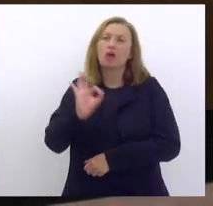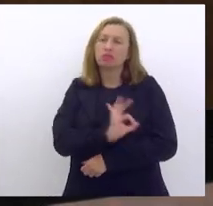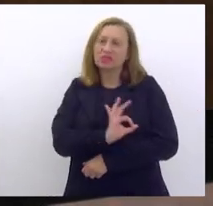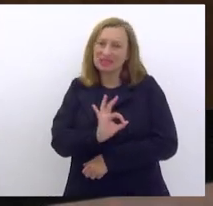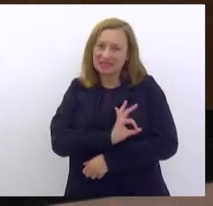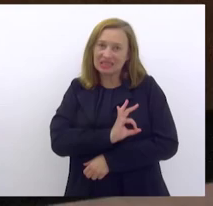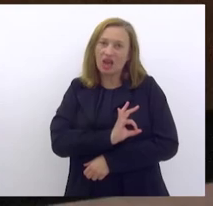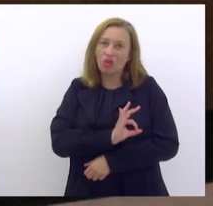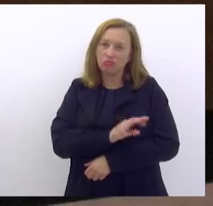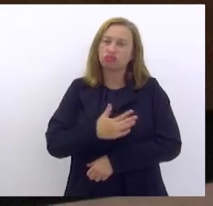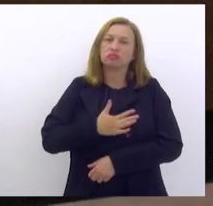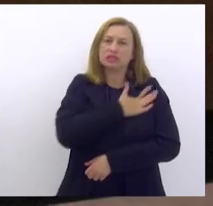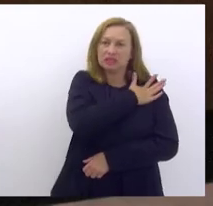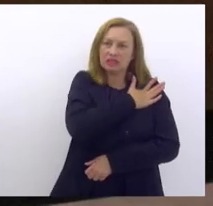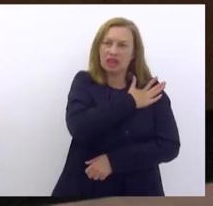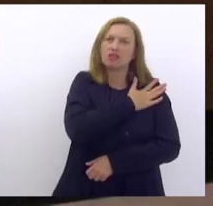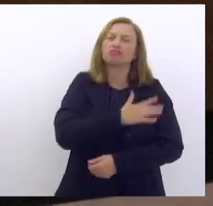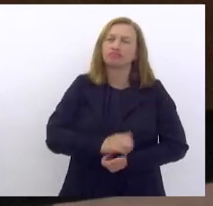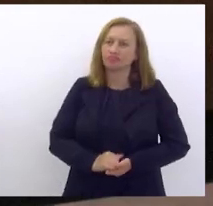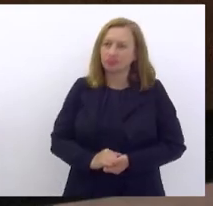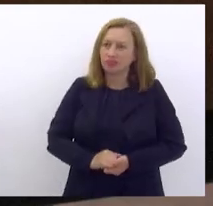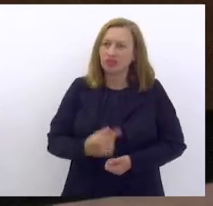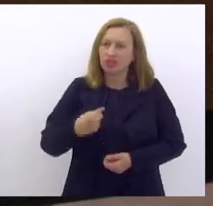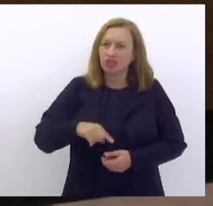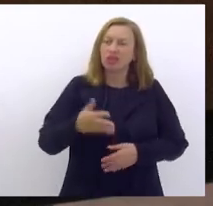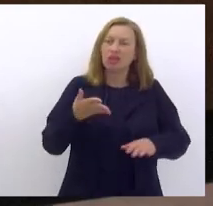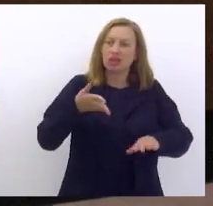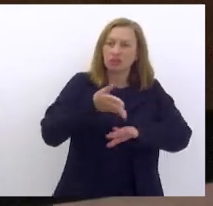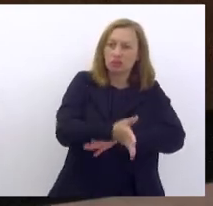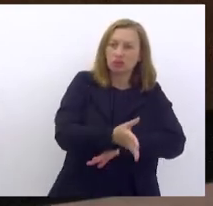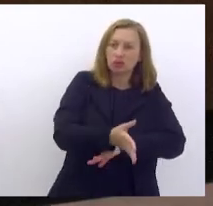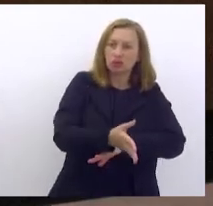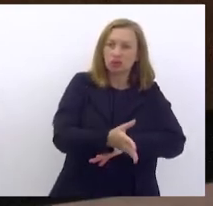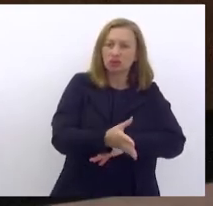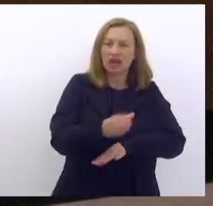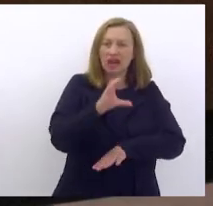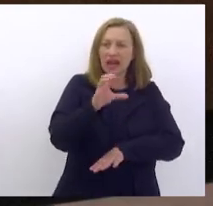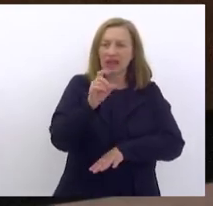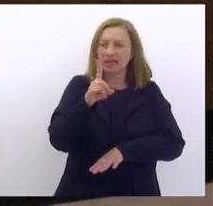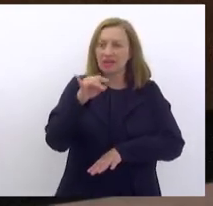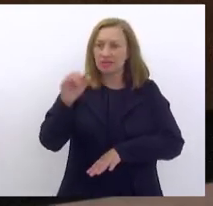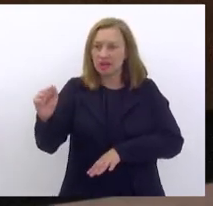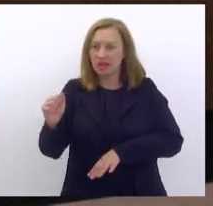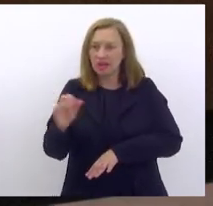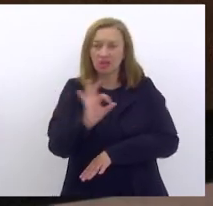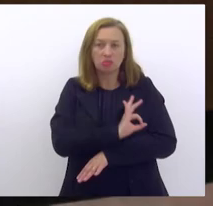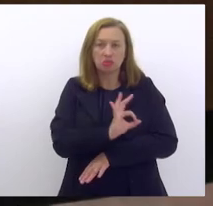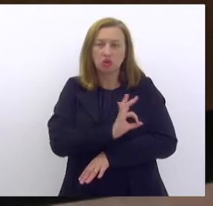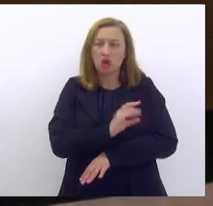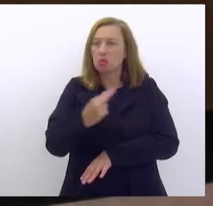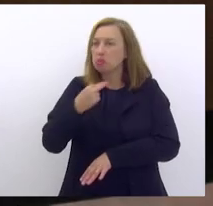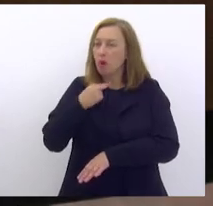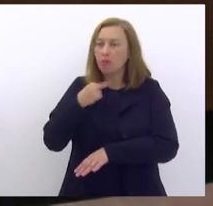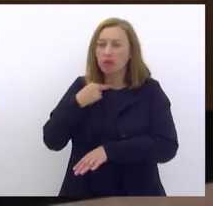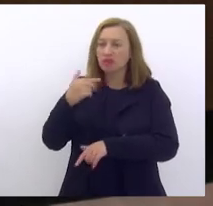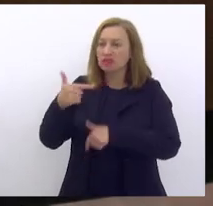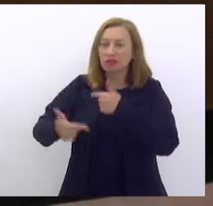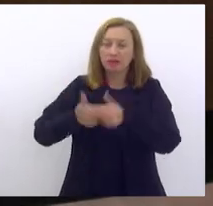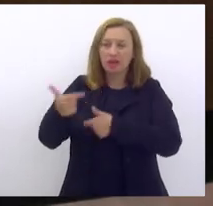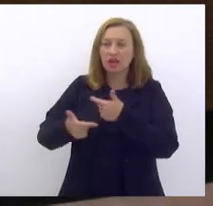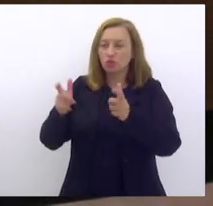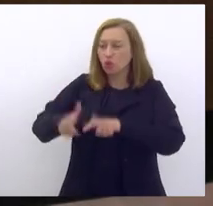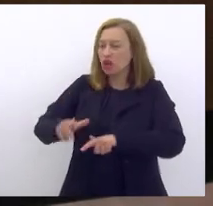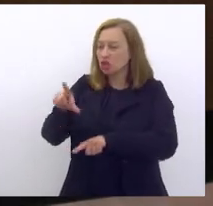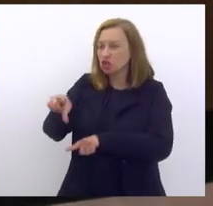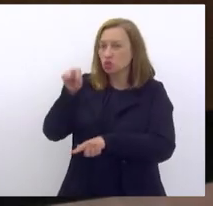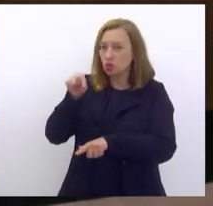militar que passou para a academia de polícia e que não está podendo exercer a profissão que ele escolheu, que é